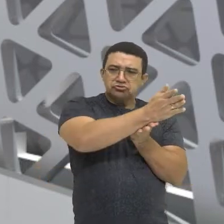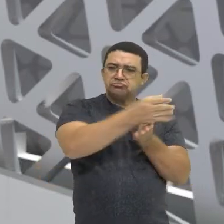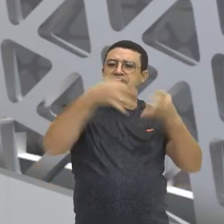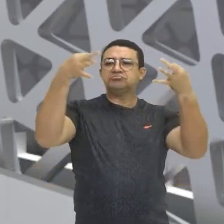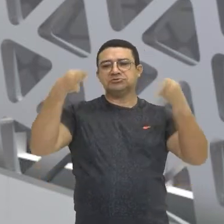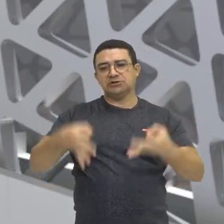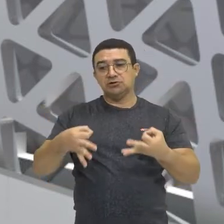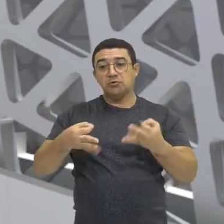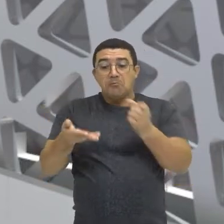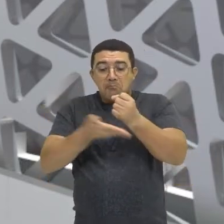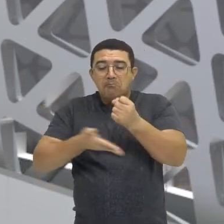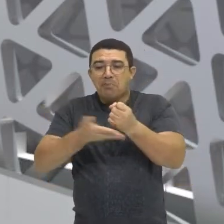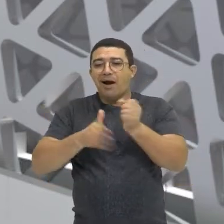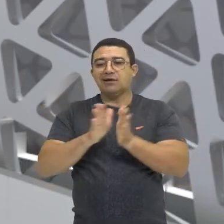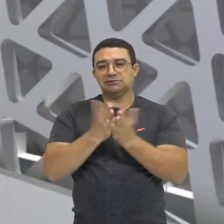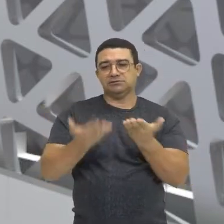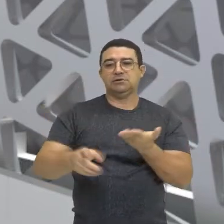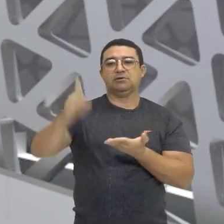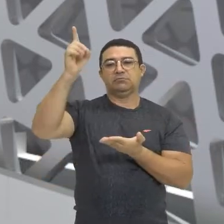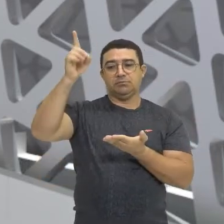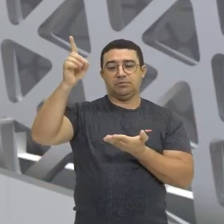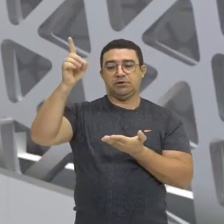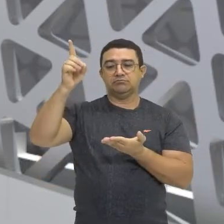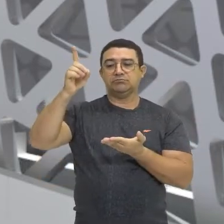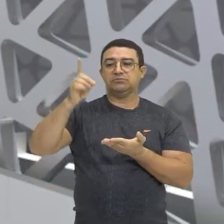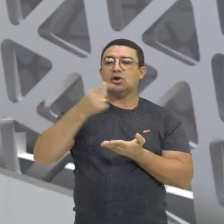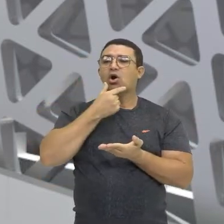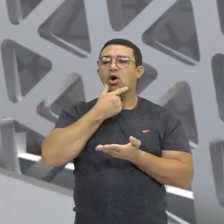fundado na Bíblia. Então os cavaleiros tinham esses